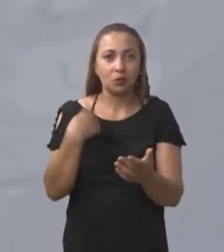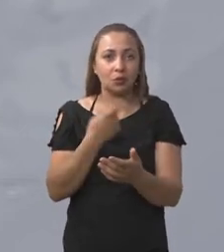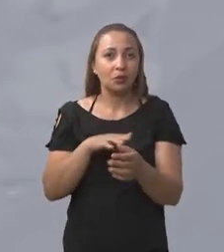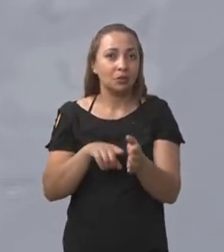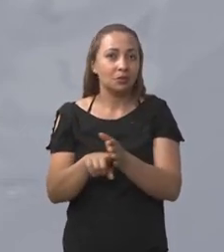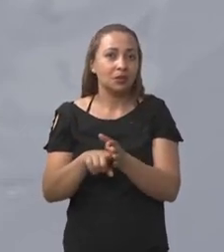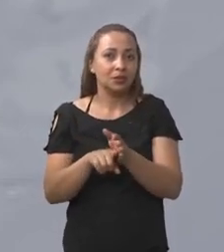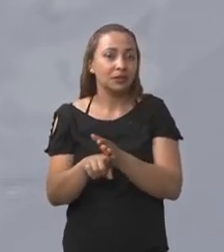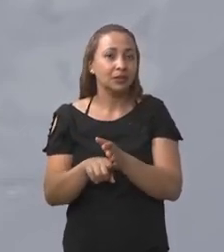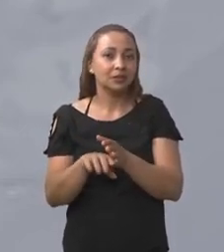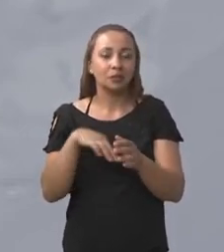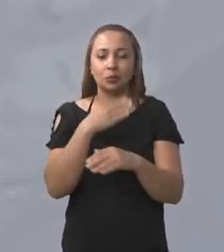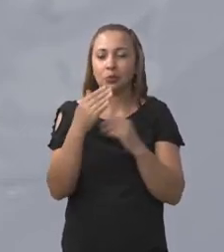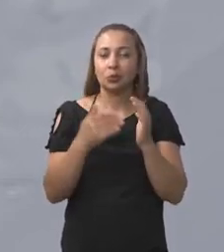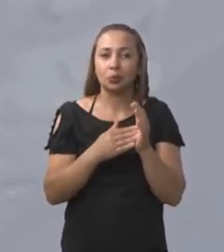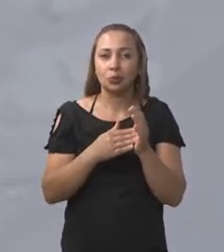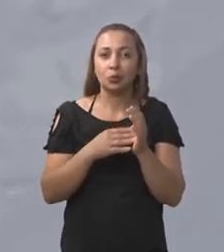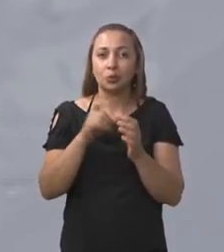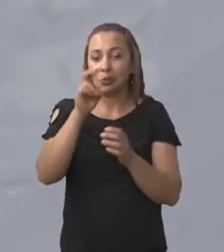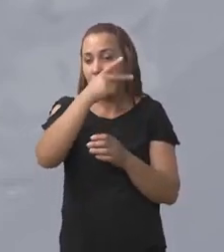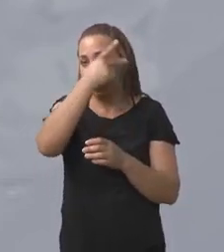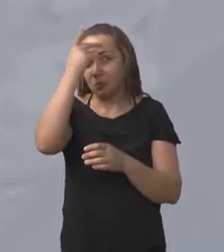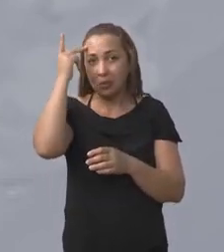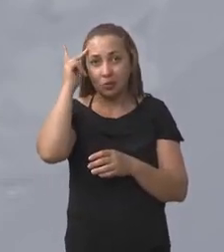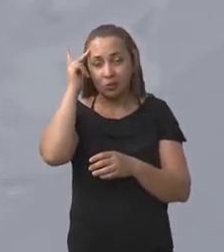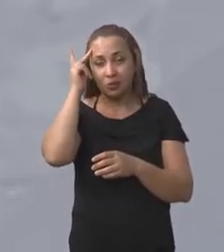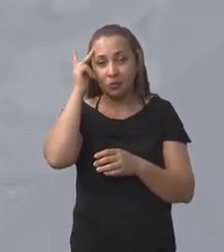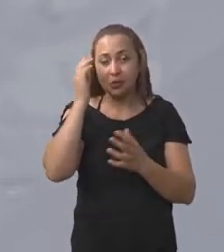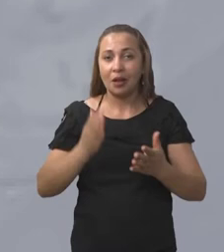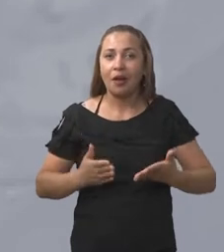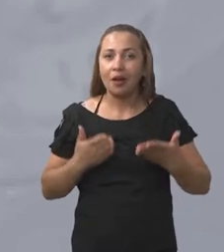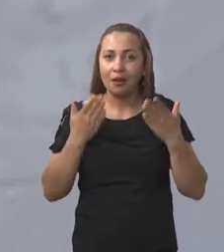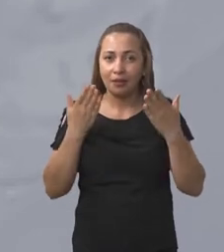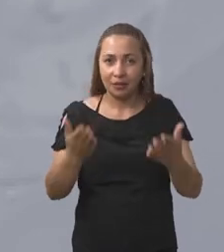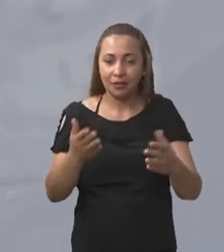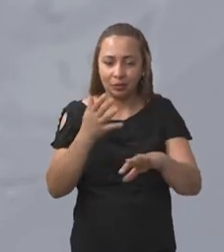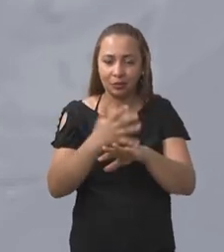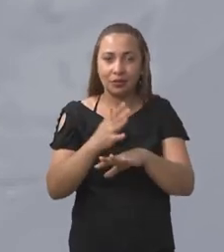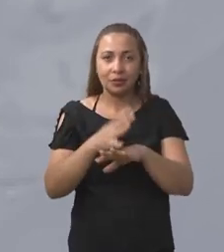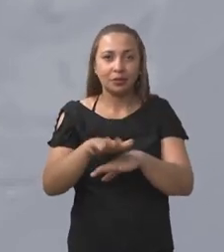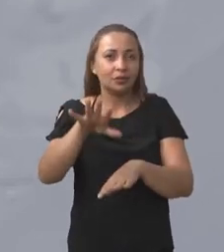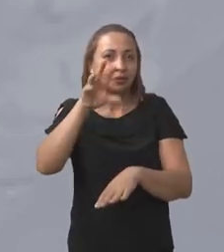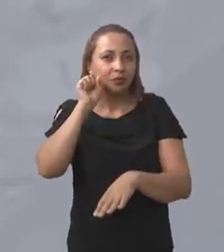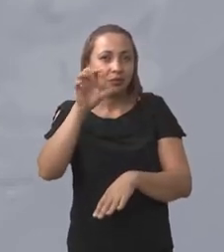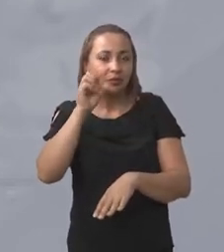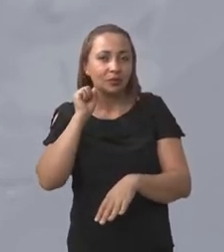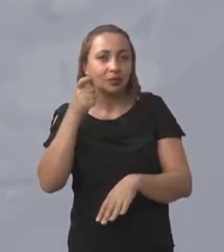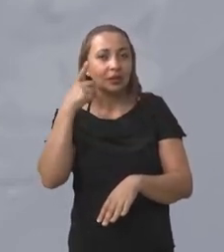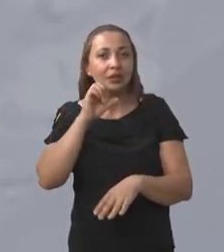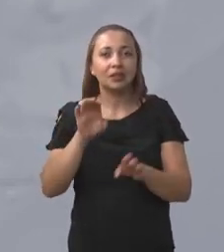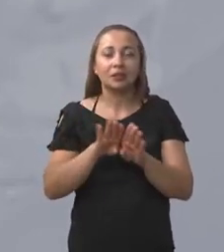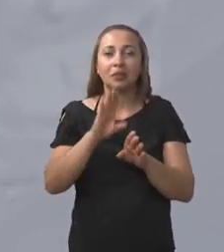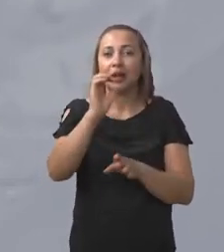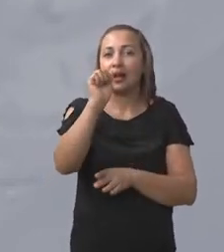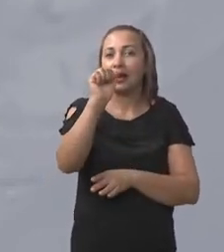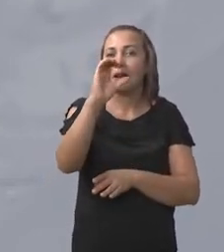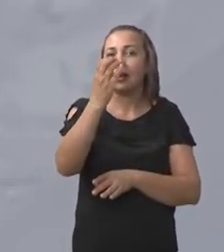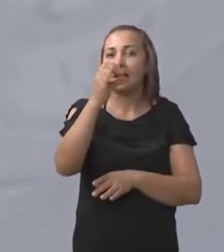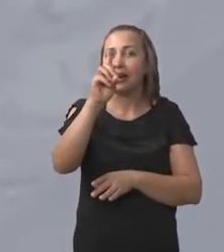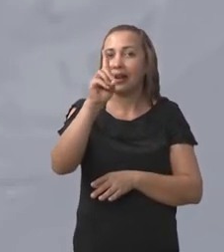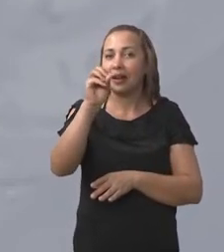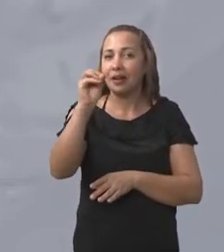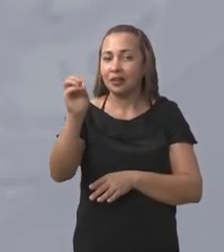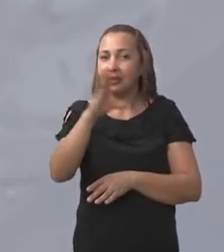pesquisa, todos os pacientes recebem o treinamento olfatório, metade recebe ácido alfa-lipoico, que é uma